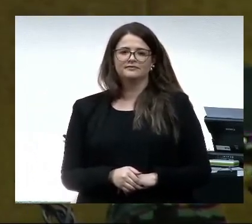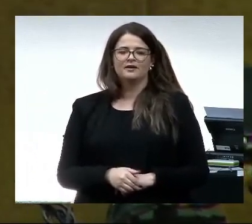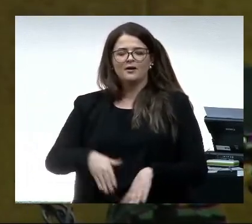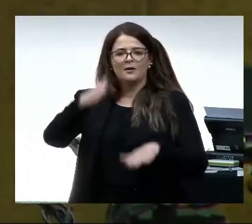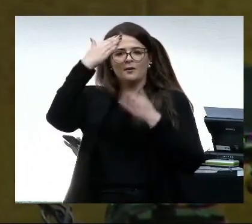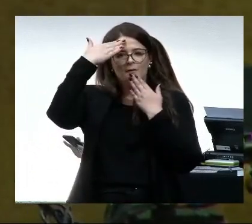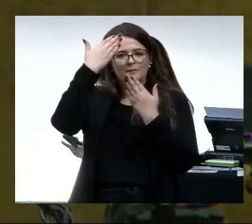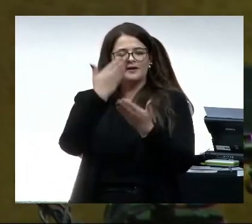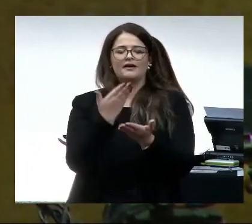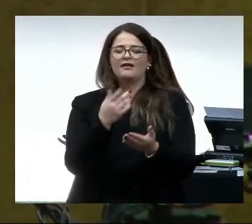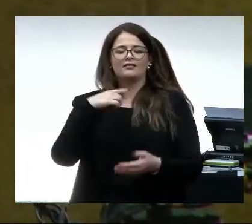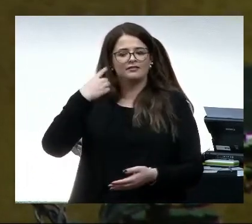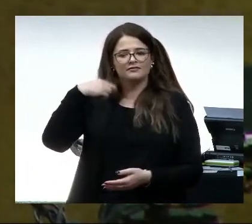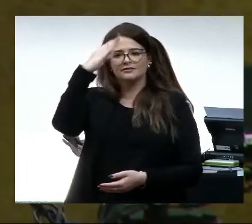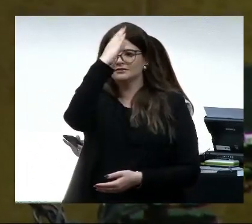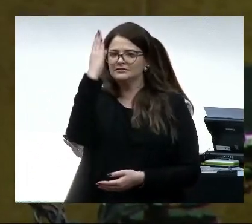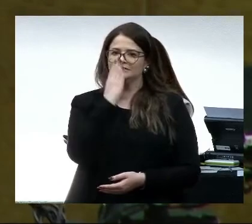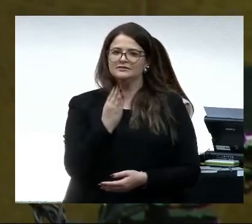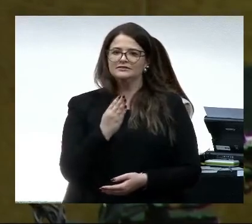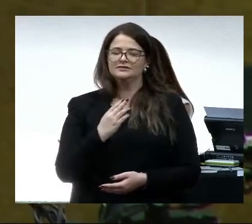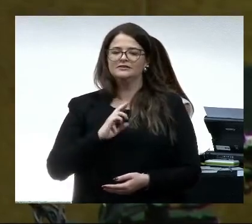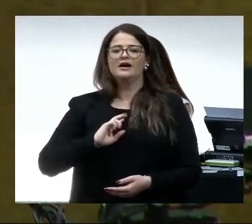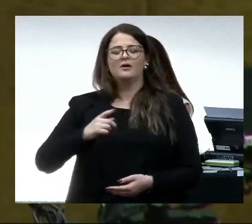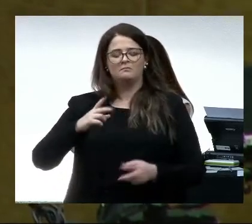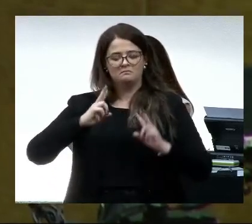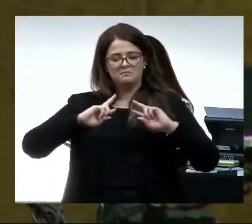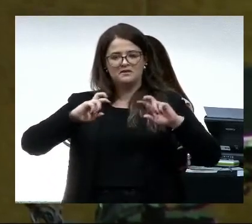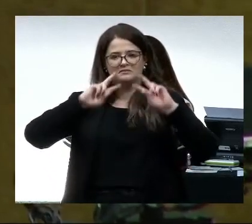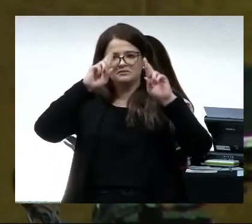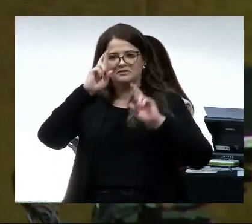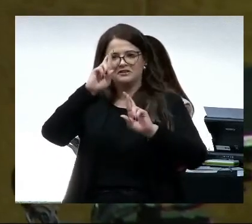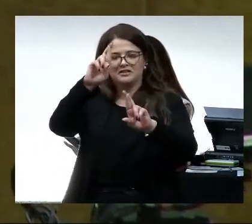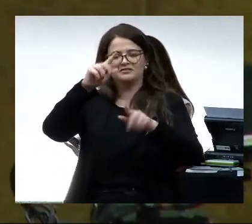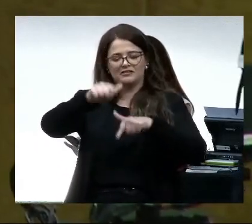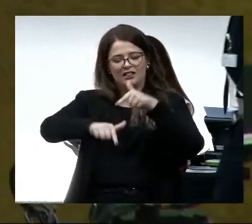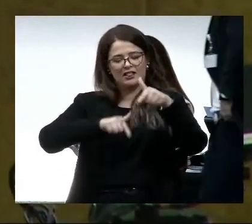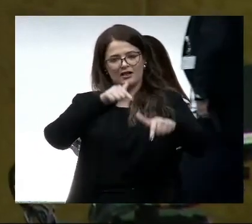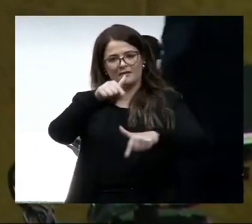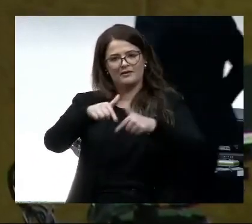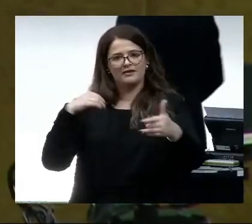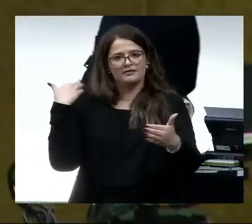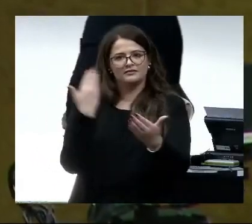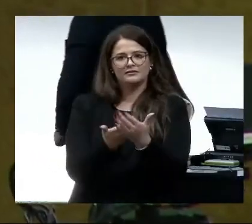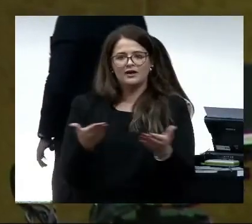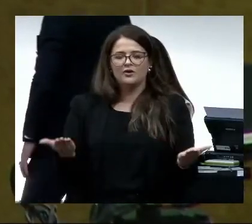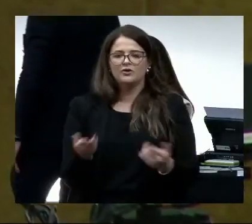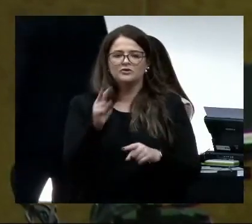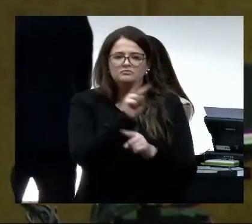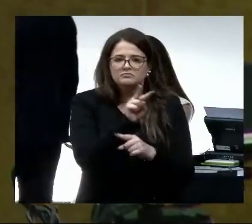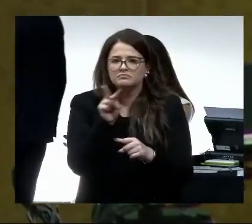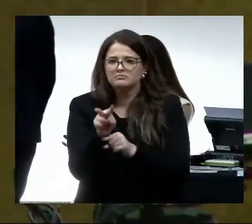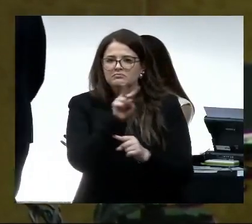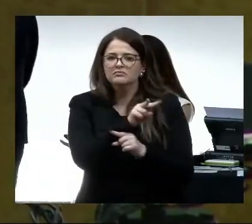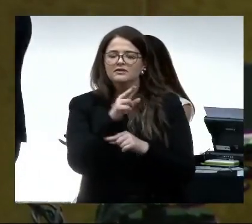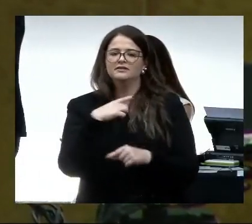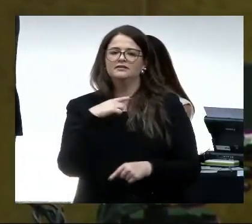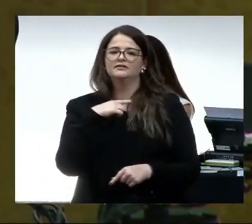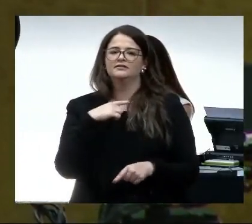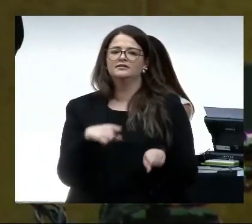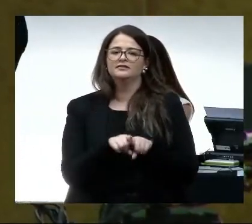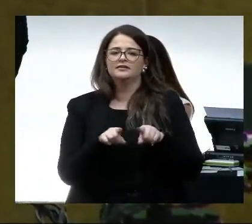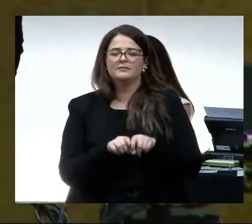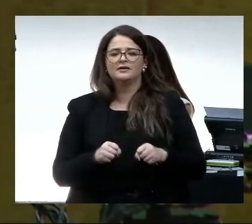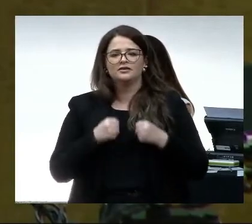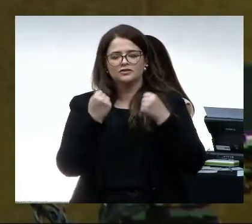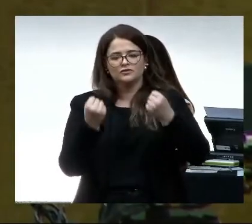Muito obrigado à Advocacia Nacional pelo reconhecimento ao trabalho que temos conduzido para defender as prerrogativas, para levar a estrutura